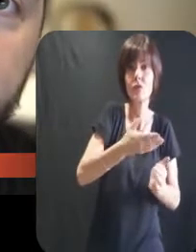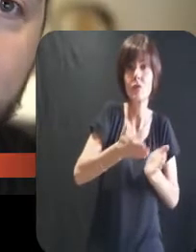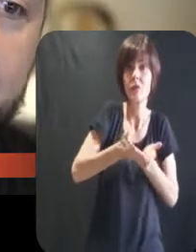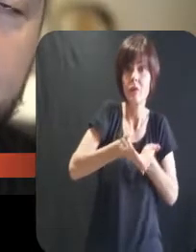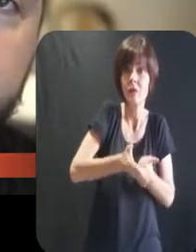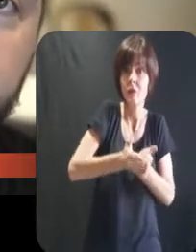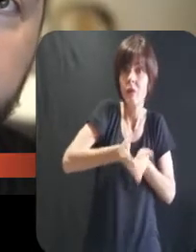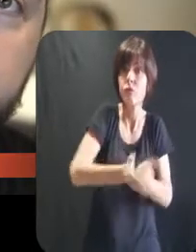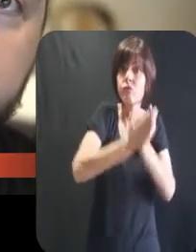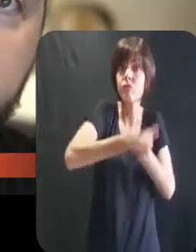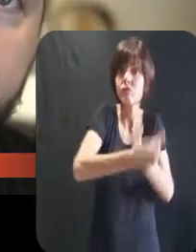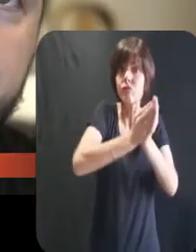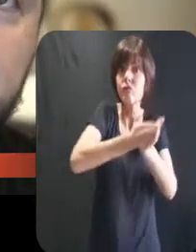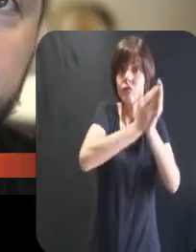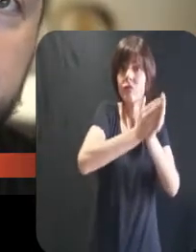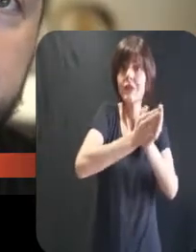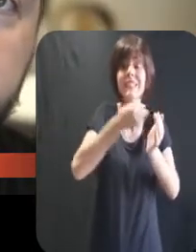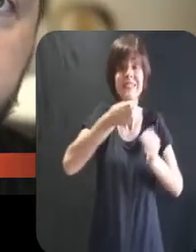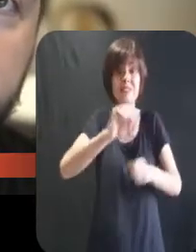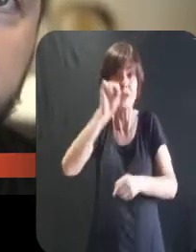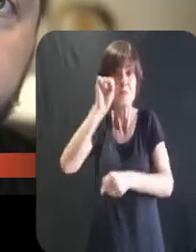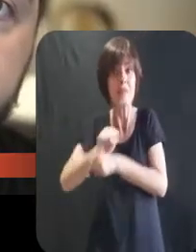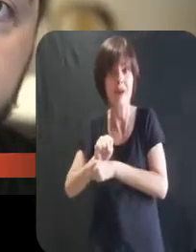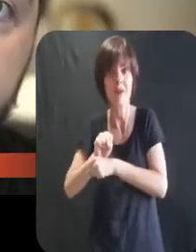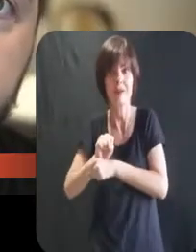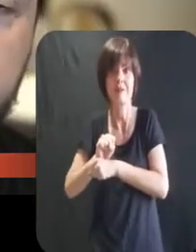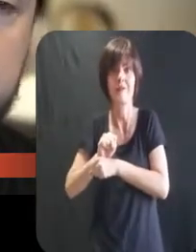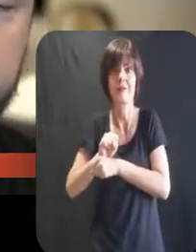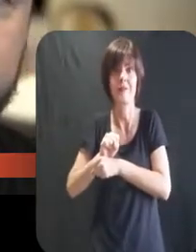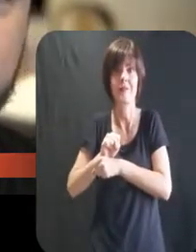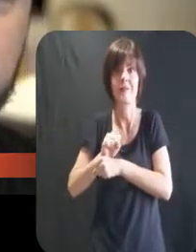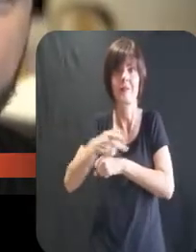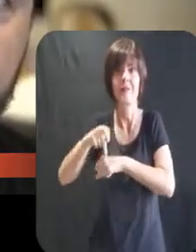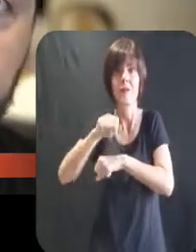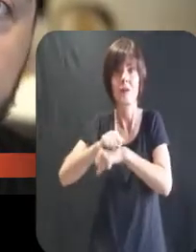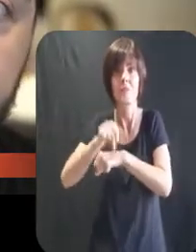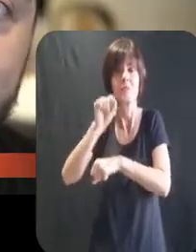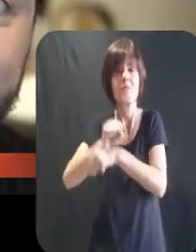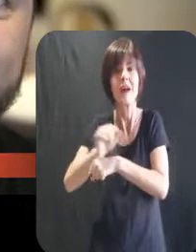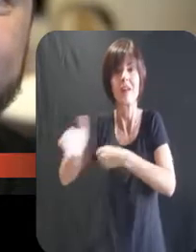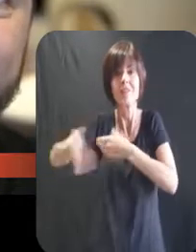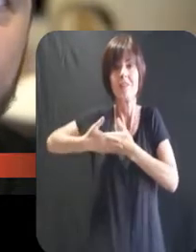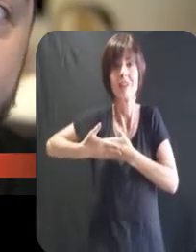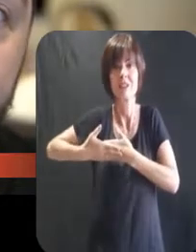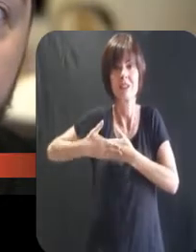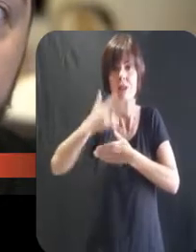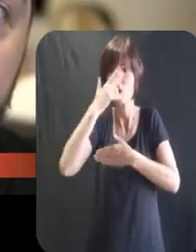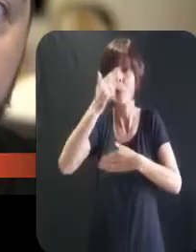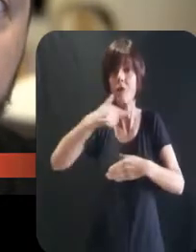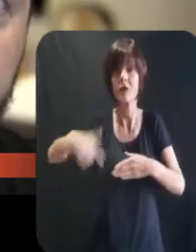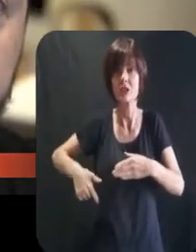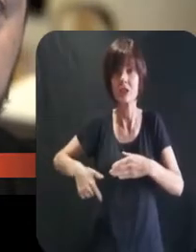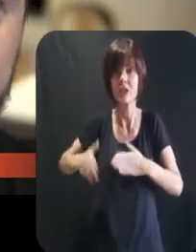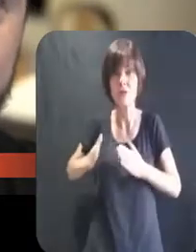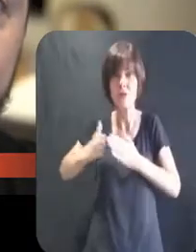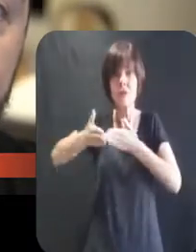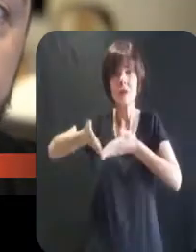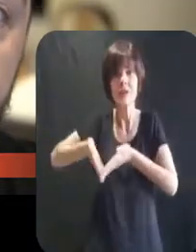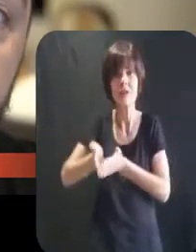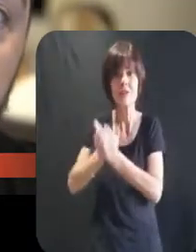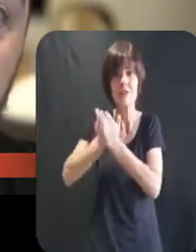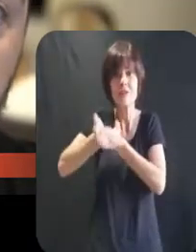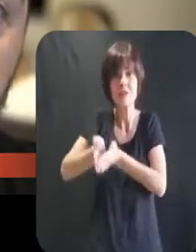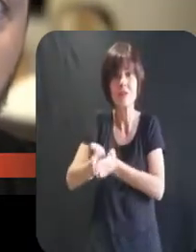acelerando. Cada caso novo é mais velocidade para aquele navio. Se você para o país, trava ele, não deixa mais